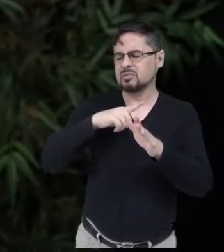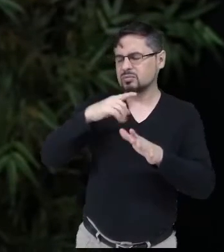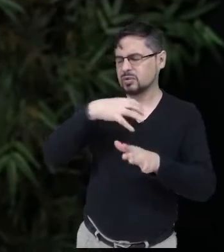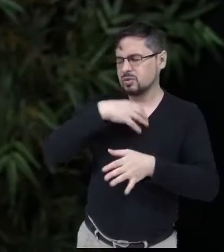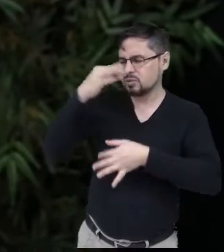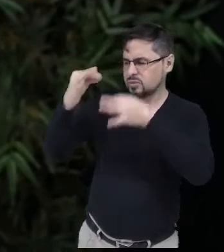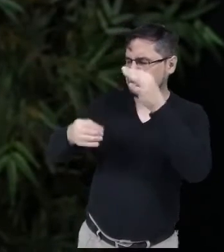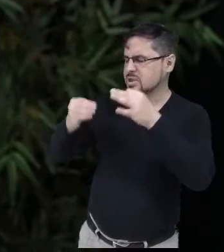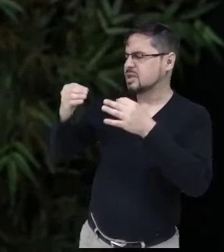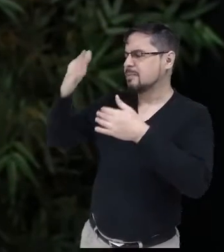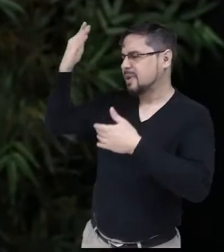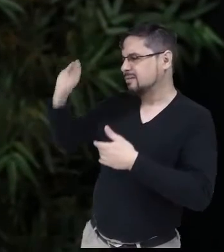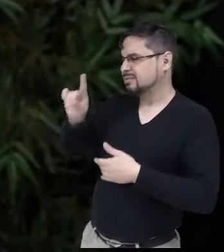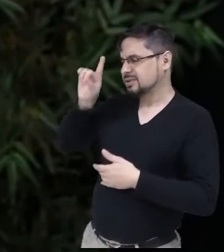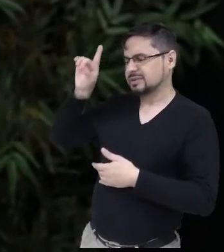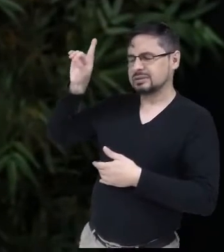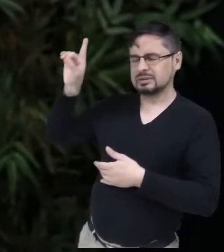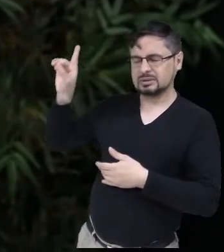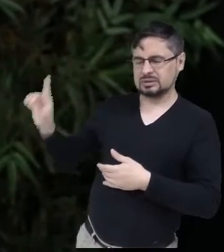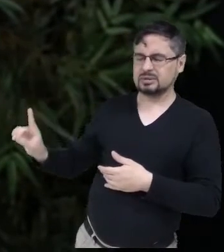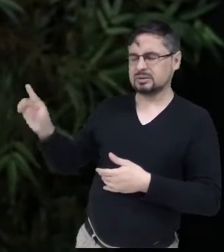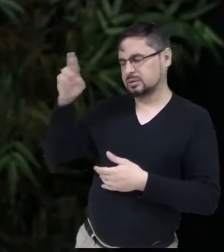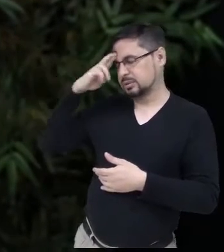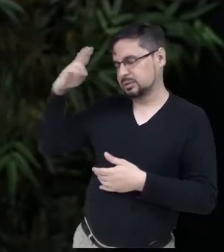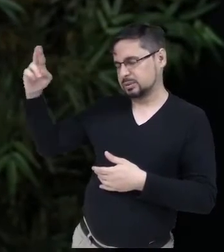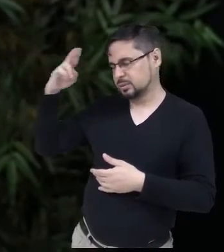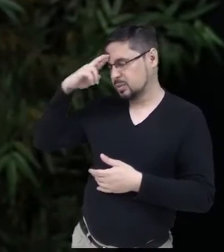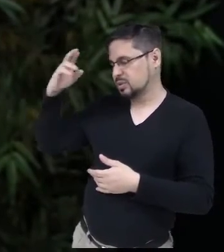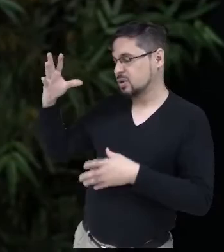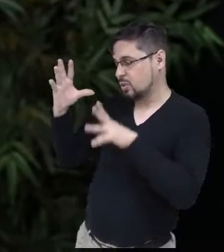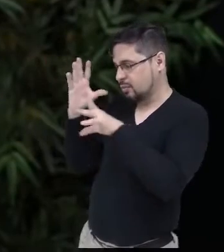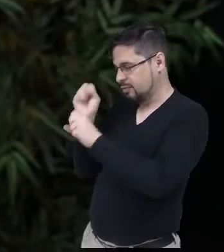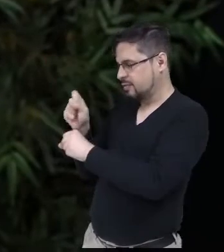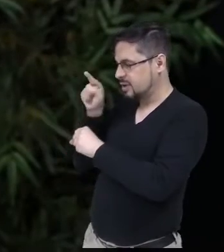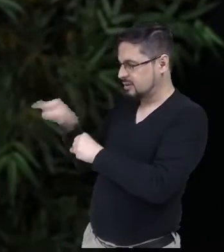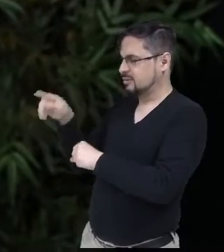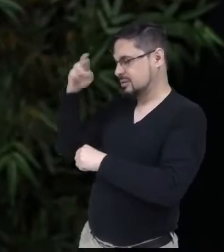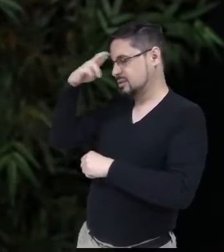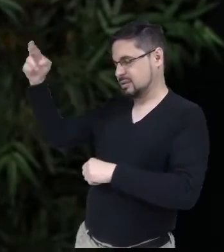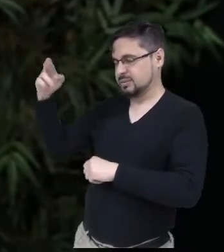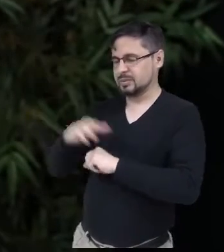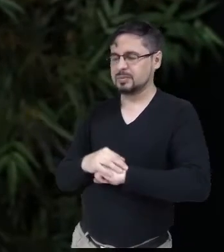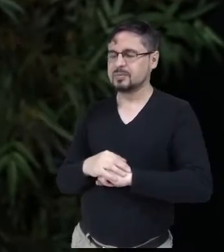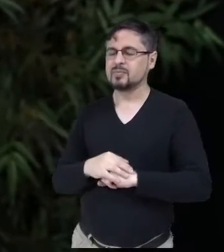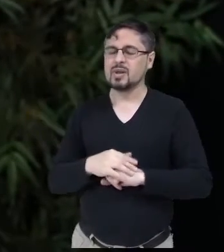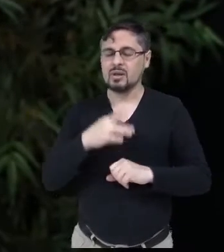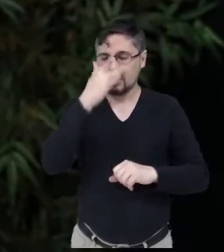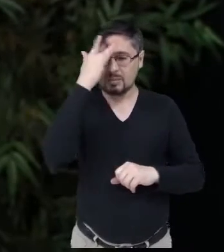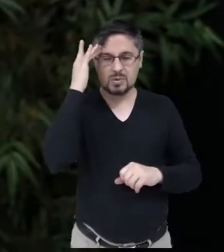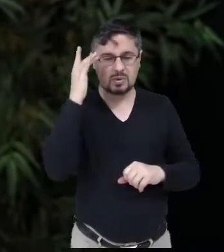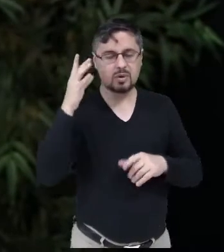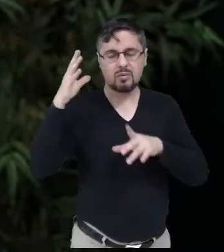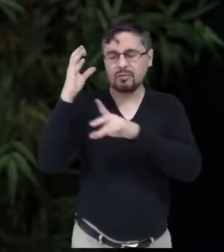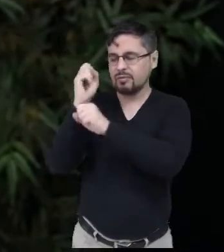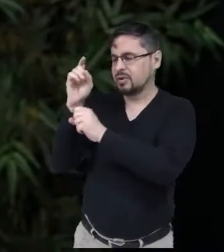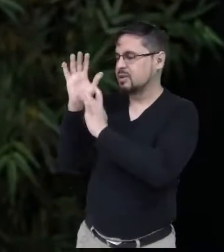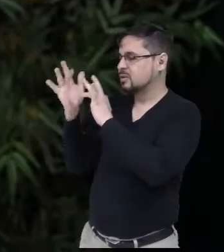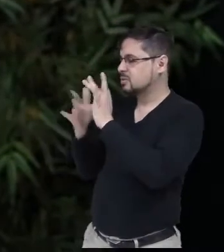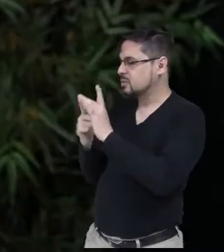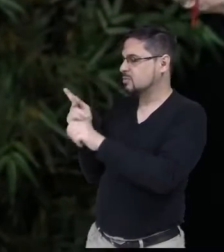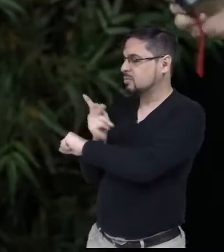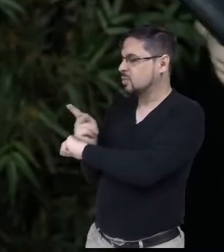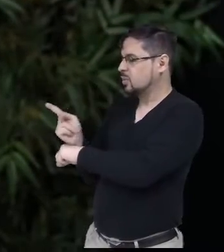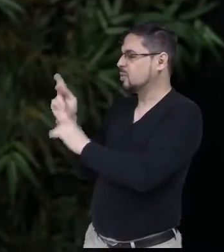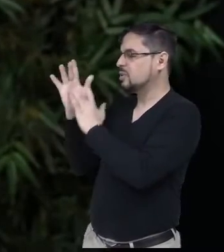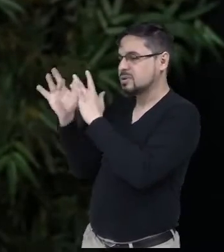são figuras do que deve estar no nosso coração ou no coração de alguém que quer vir a Jesus para ser salvo dos seus pecados,